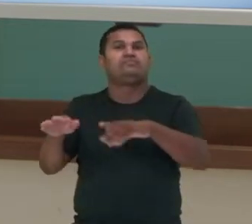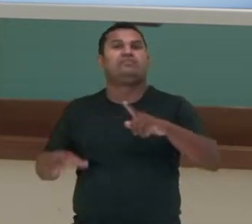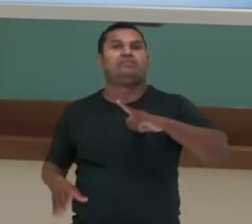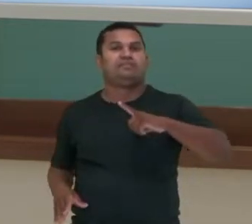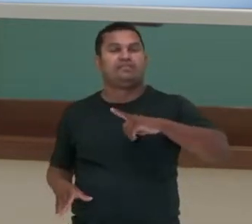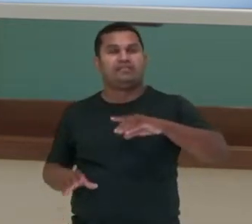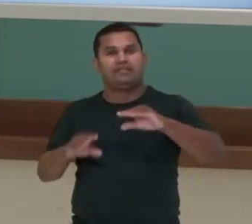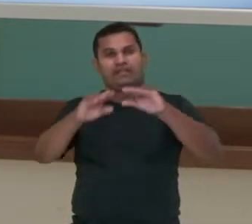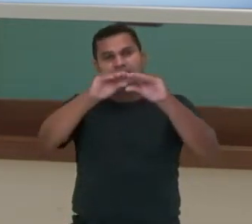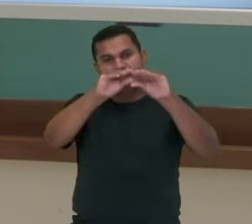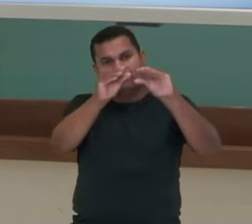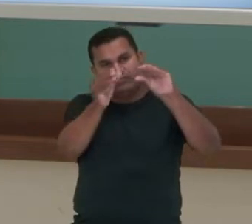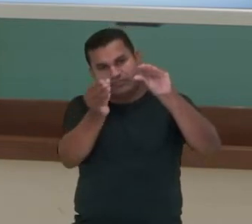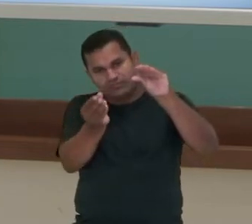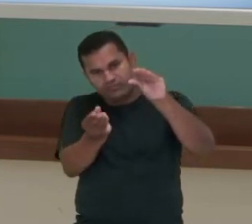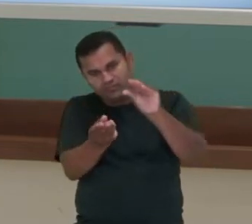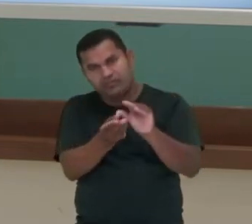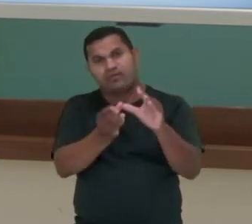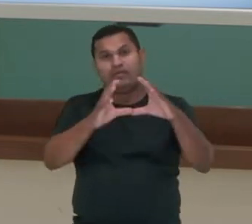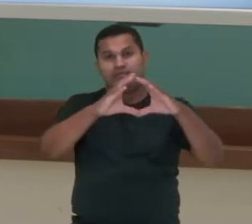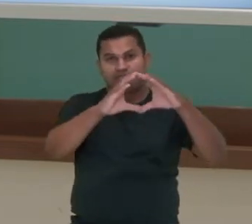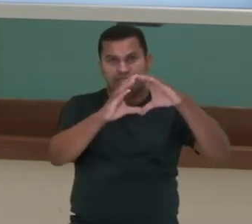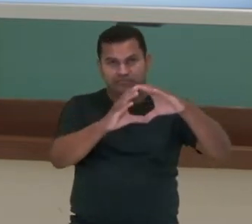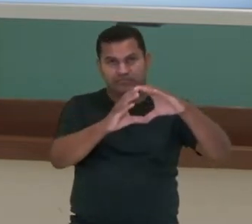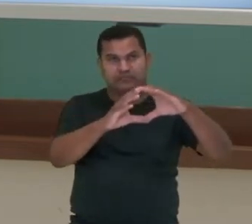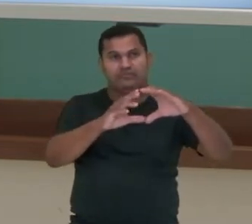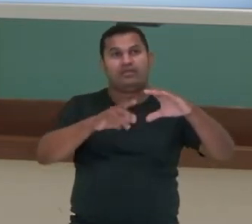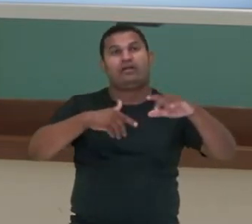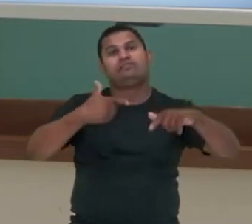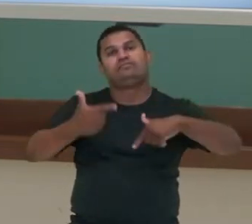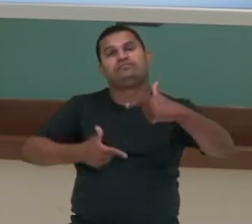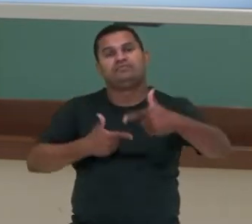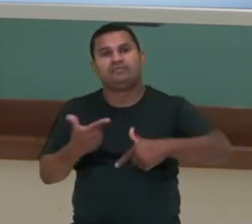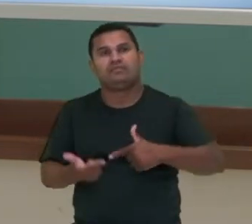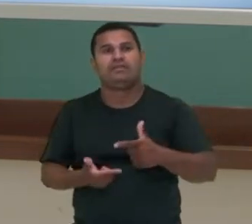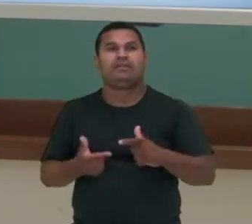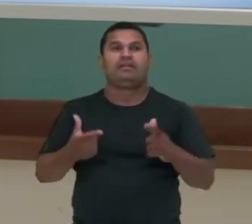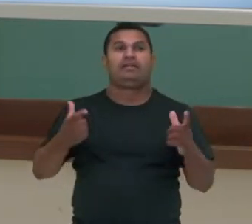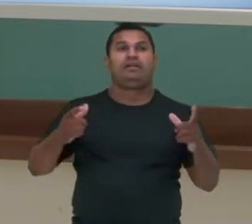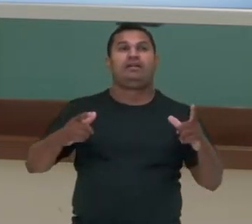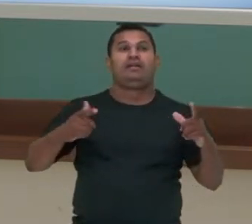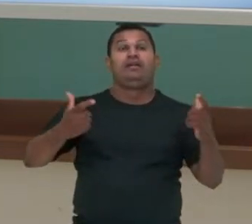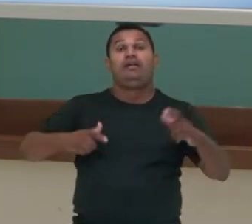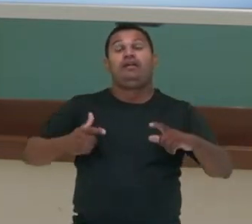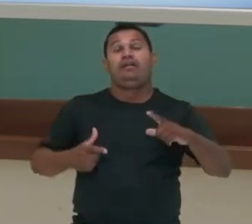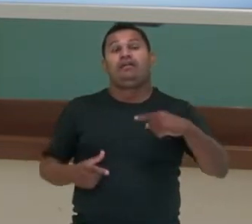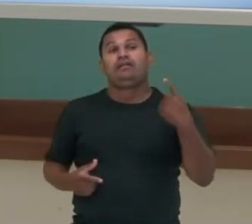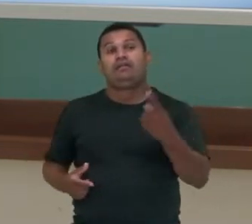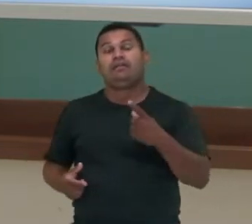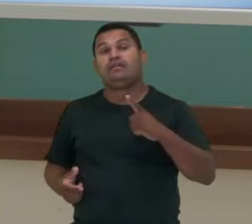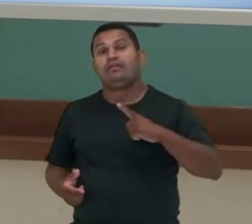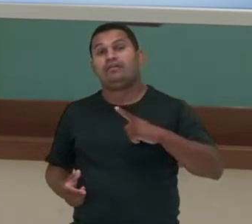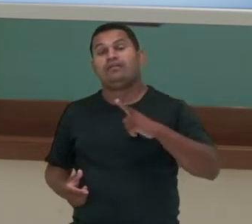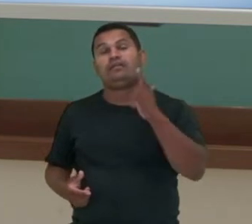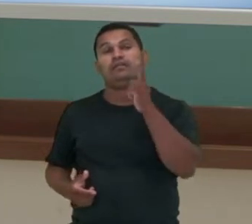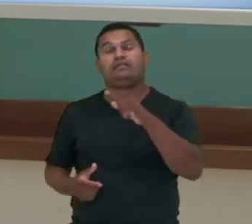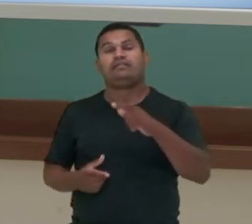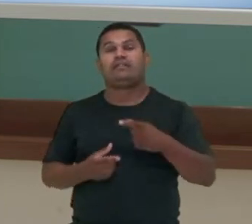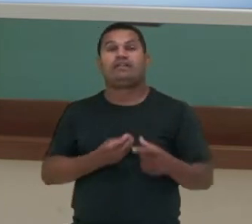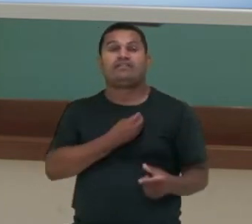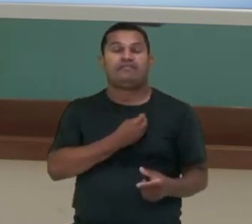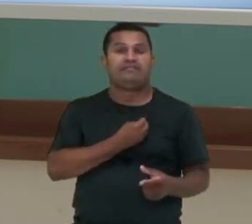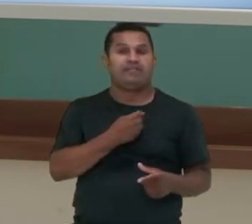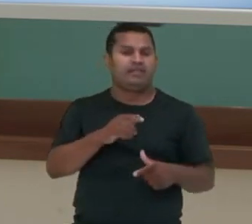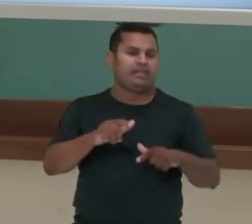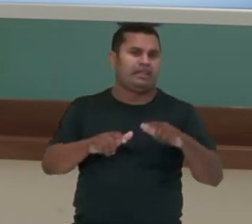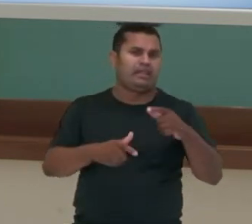plantas em geral, onde o ser humano vai desenvolver suas atividades, onde outros seres vivos também vão desenvolver suas atividades,